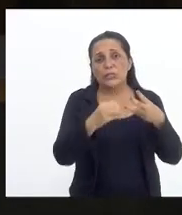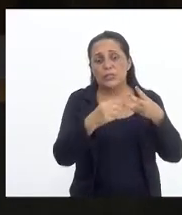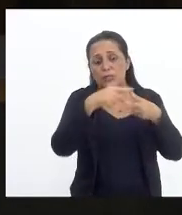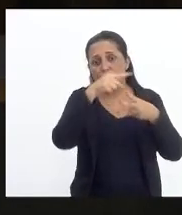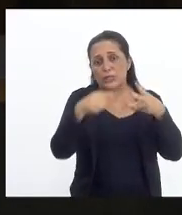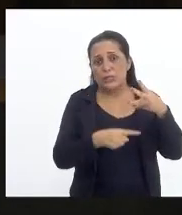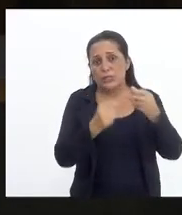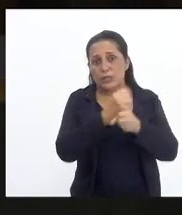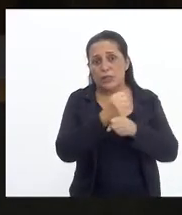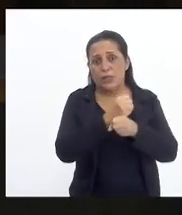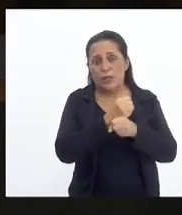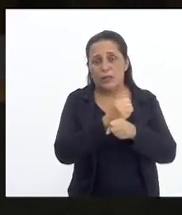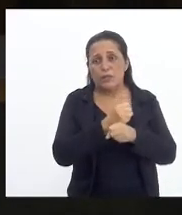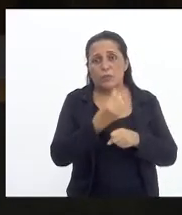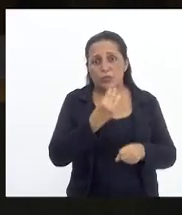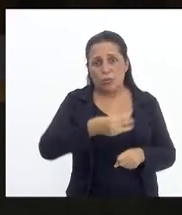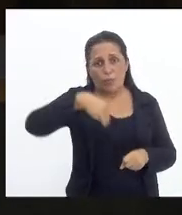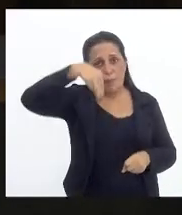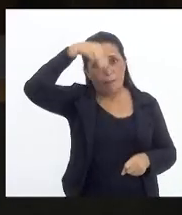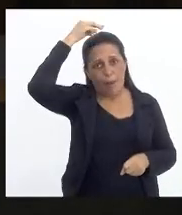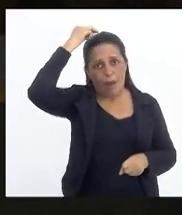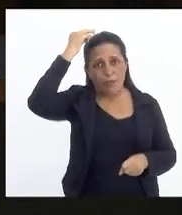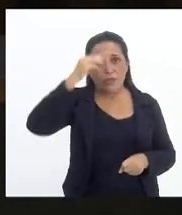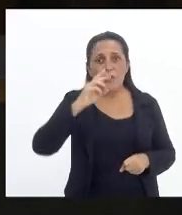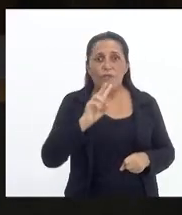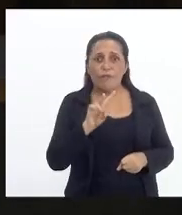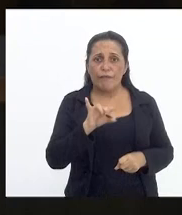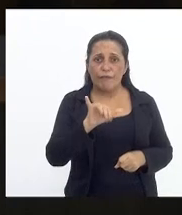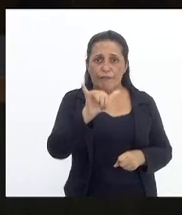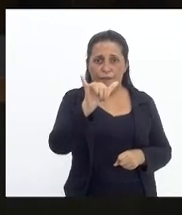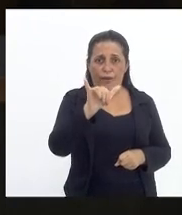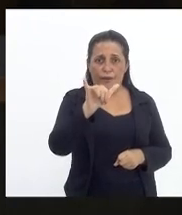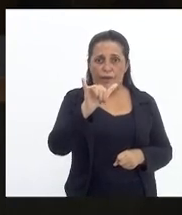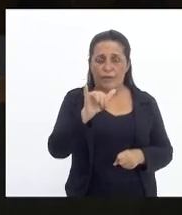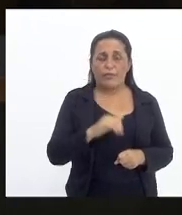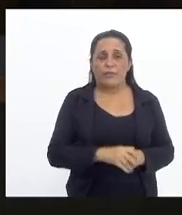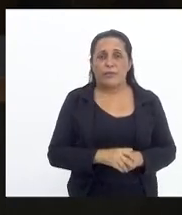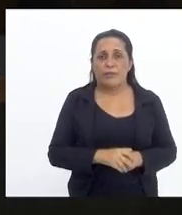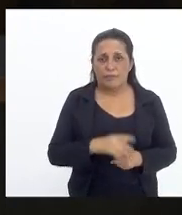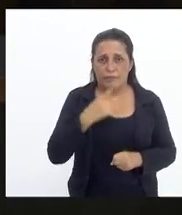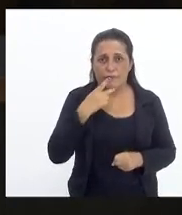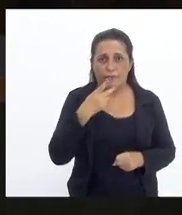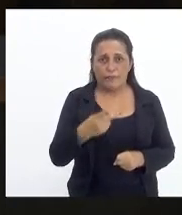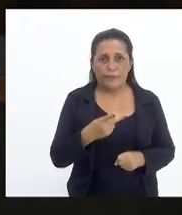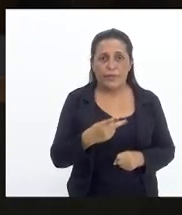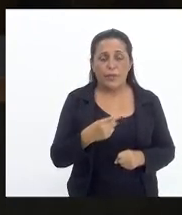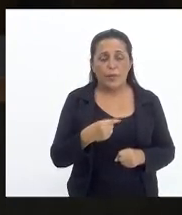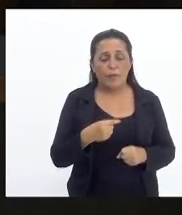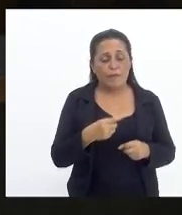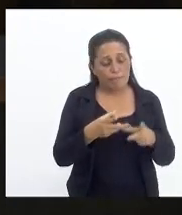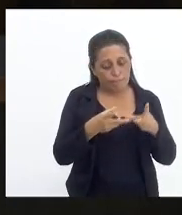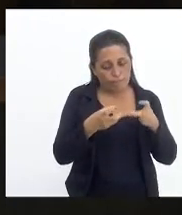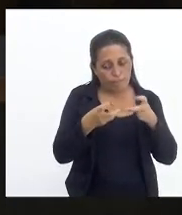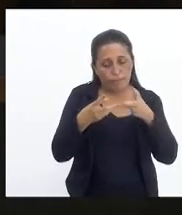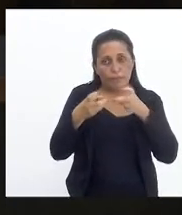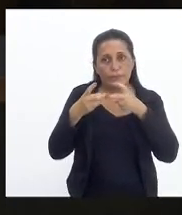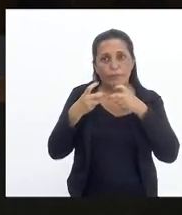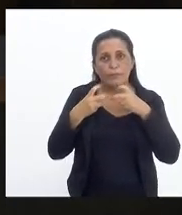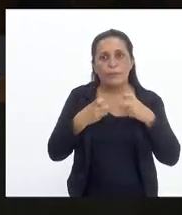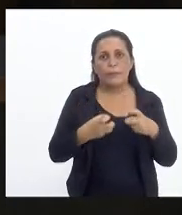deputado Márcio Pacheco vai conduzir esse processo mas queria fazer algumas algumas observações